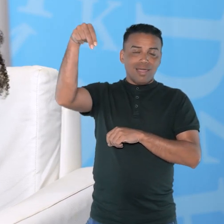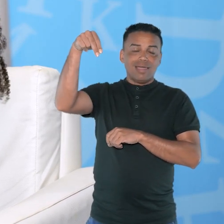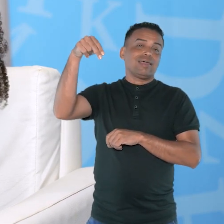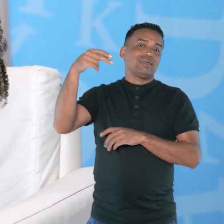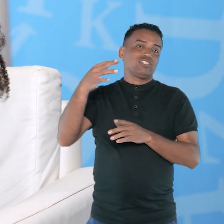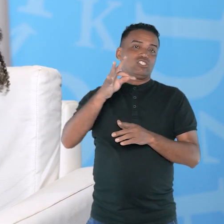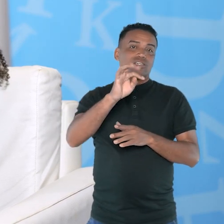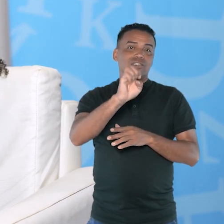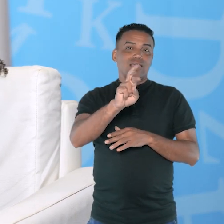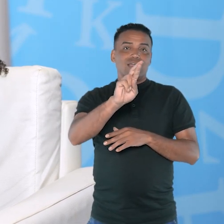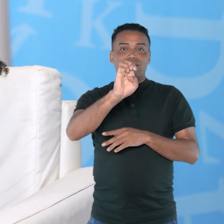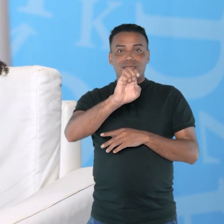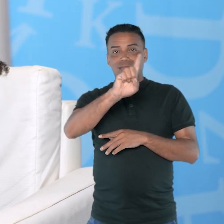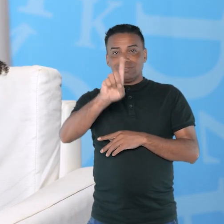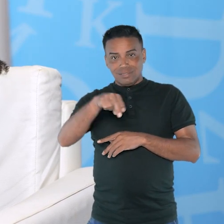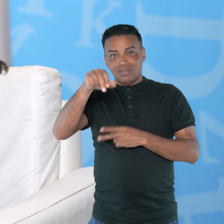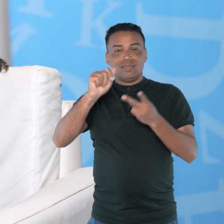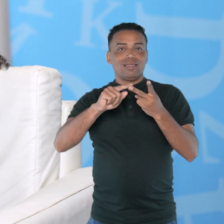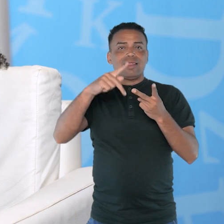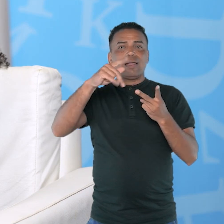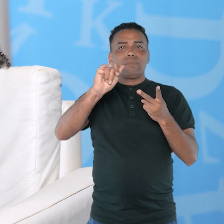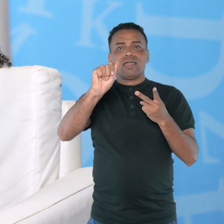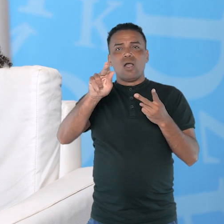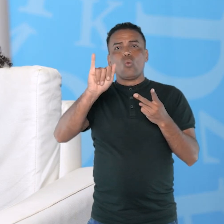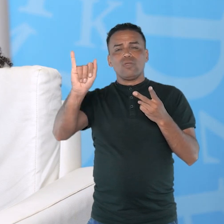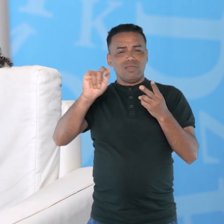em Teresina, em Recife, em Pernambuco. Então,